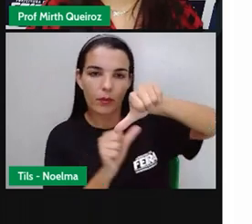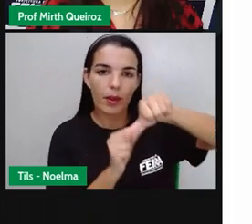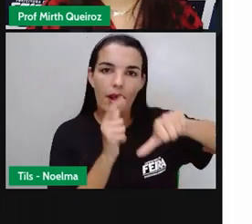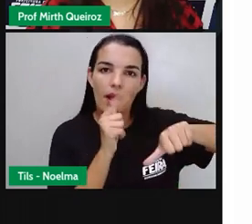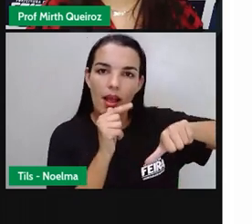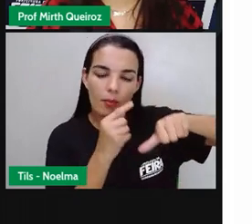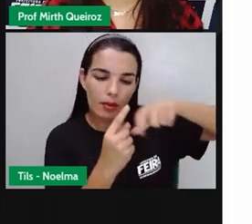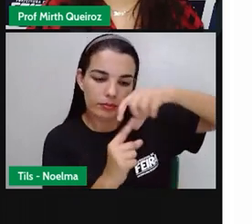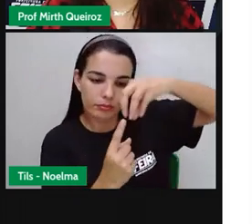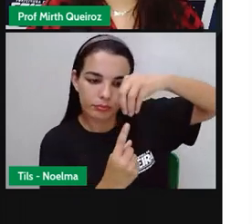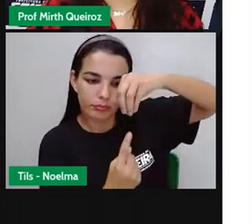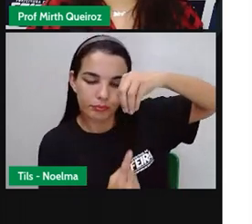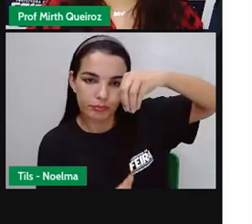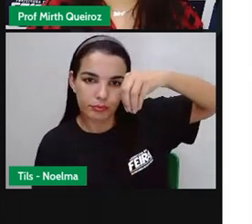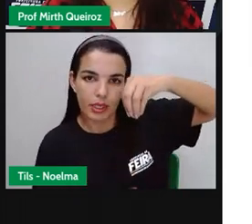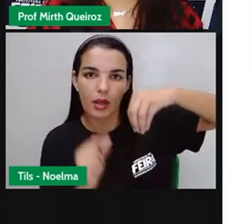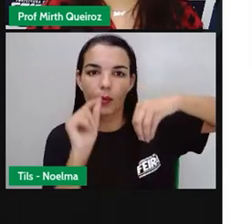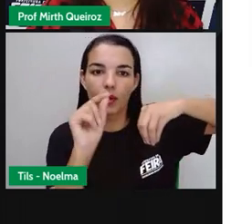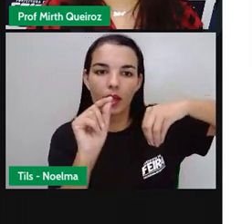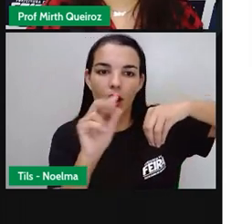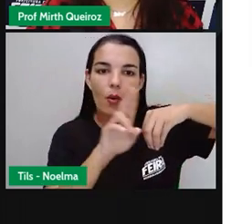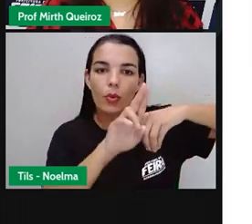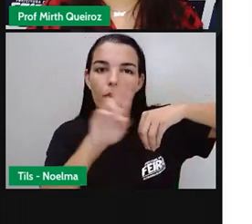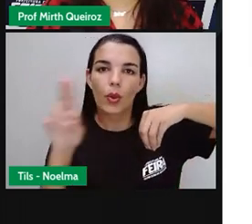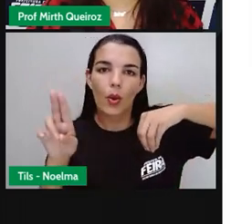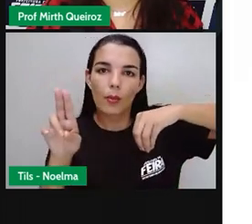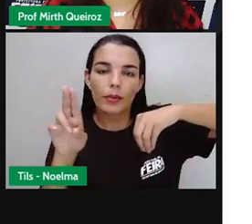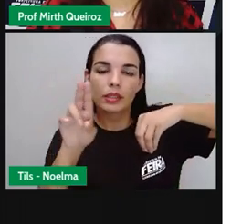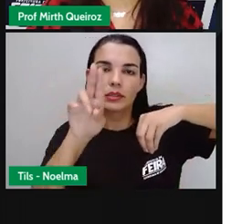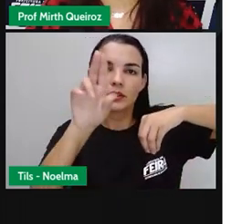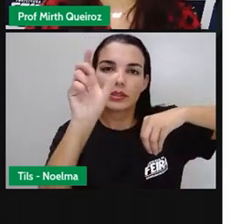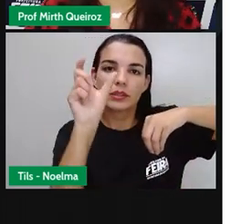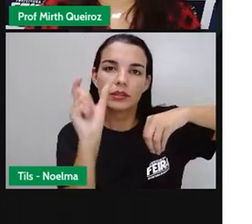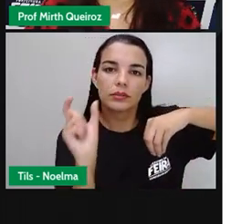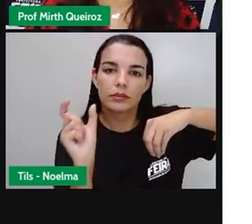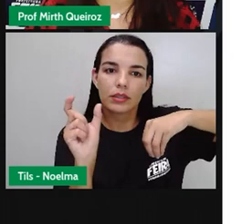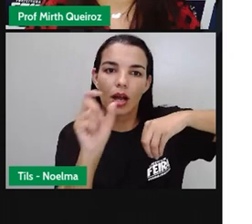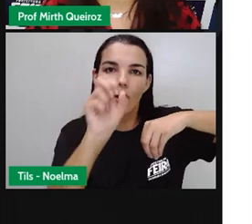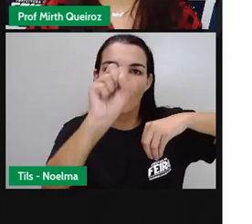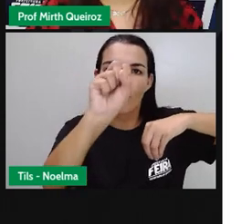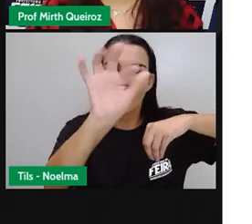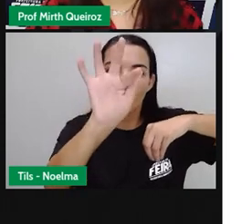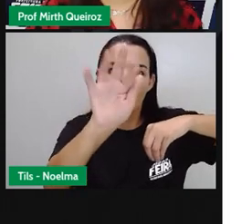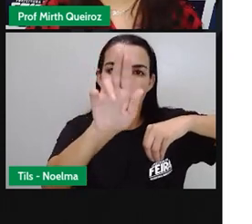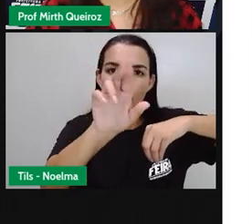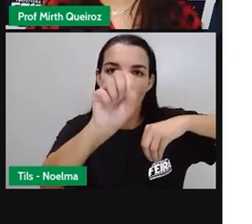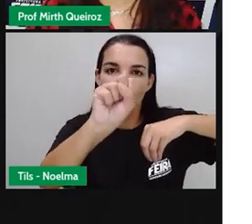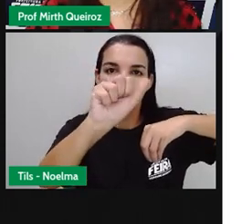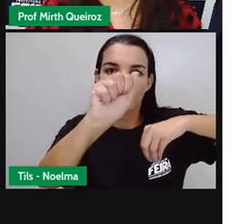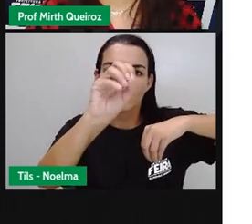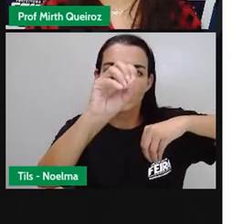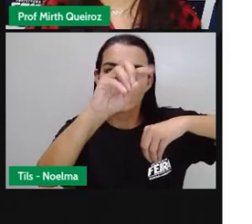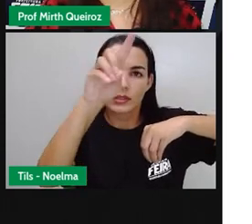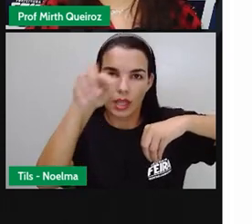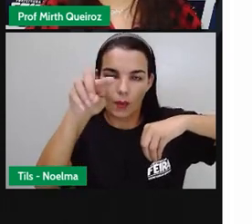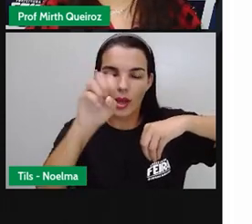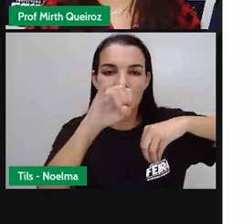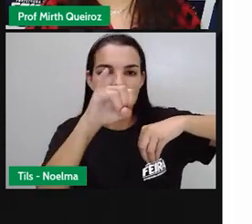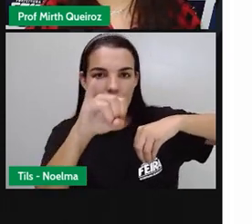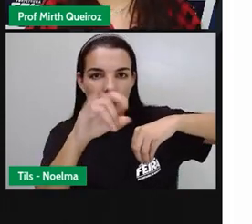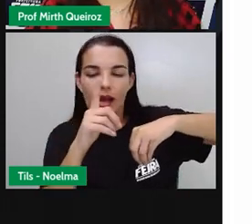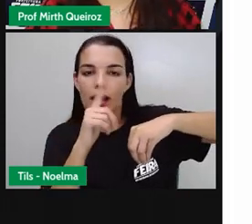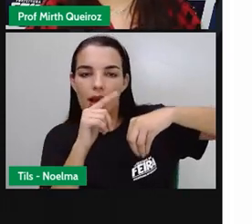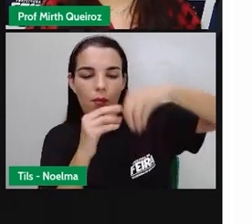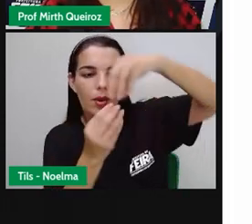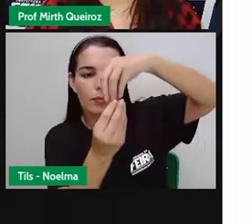nós temos o tipo de transformação aí, de fenômeno que aconteceu, é fusão. Quando ela está no estado líquido e ela